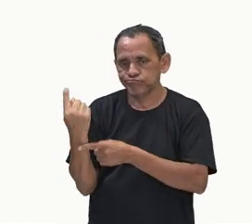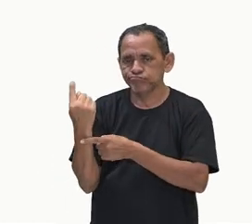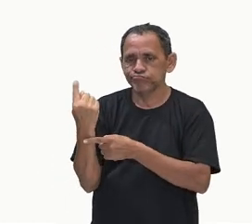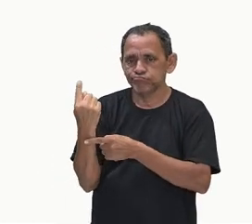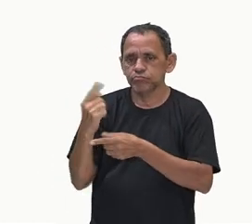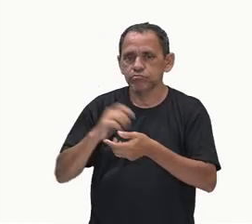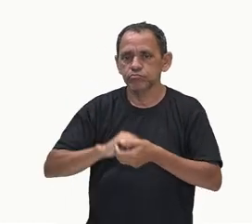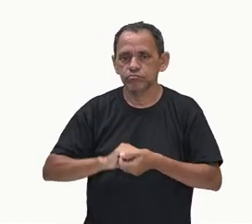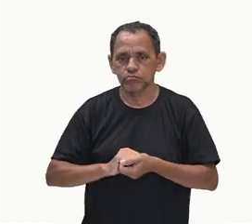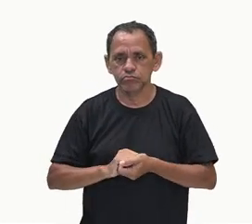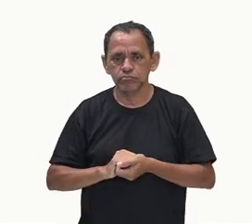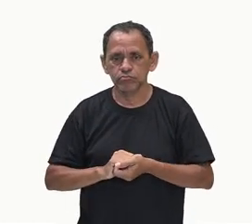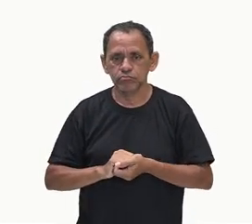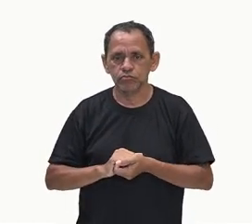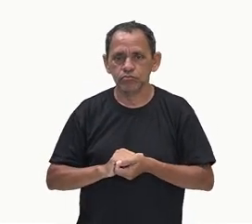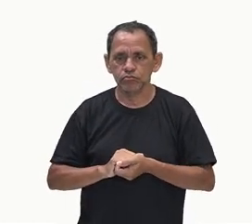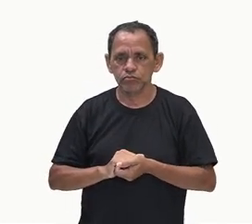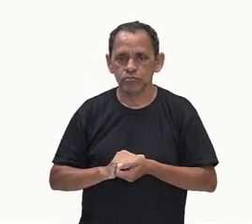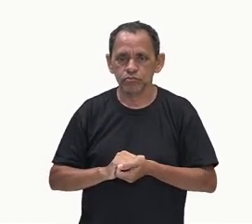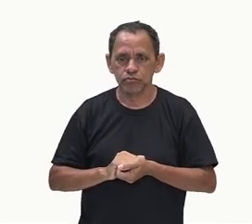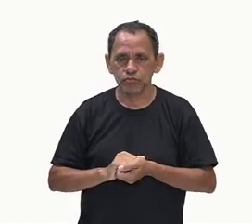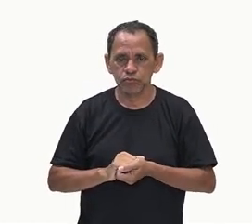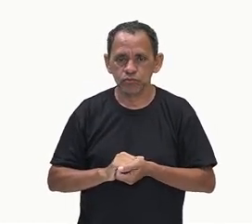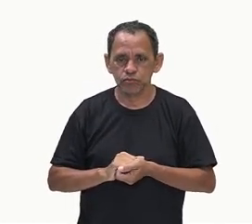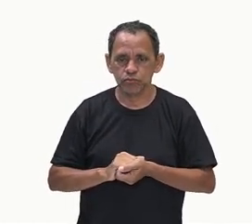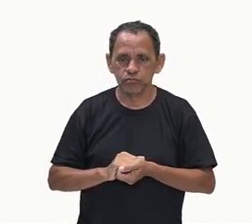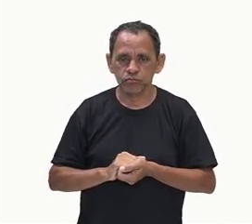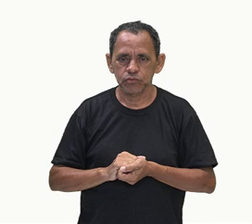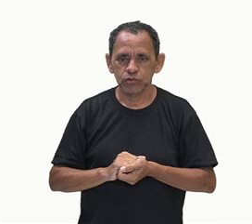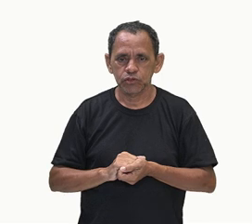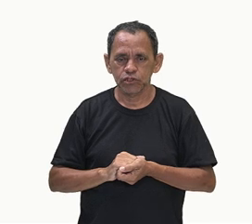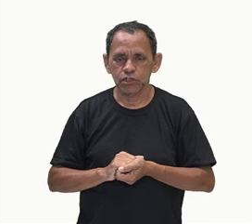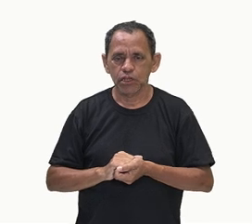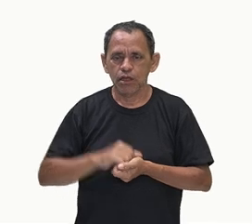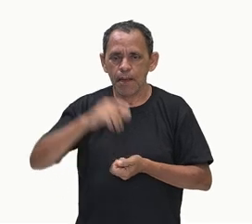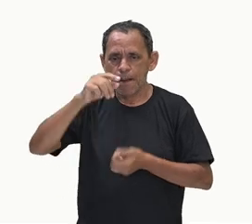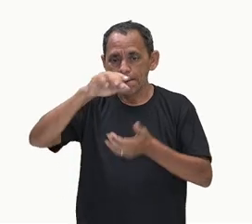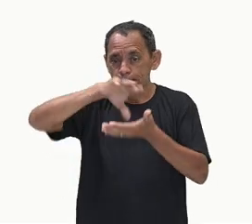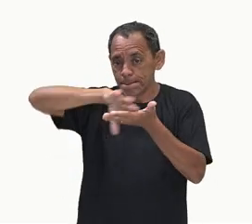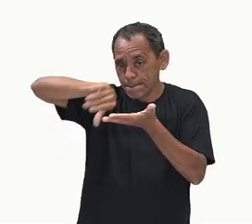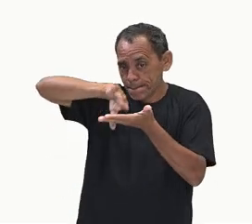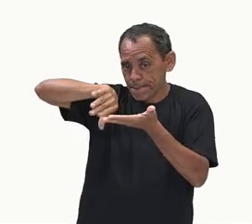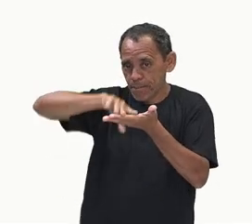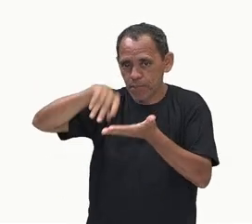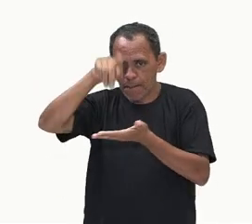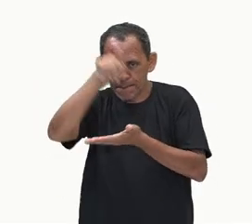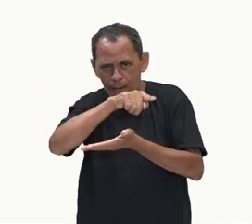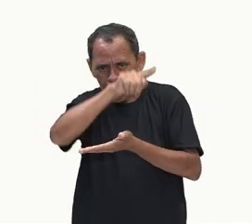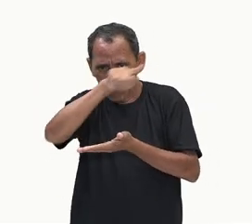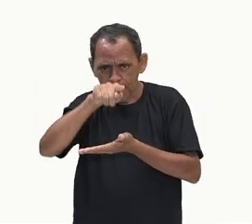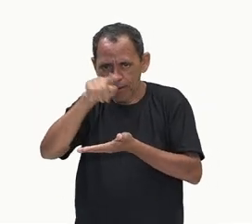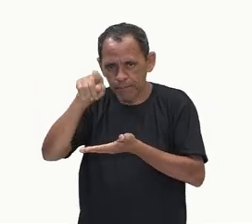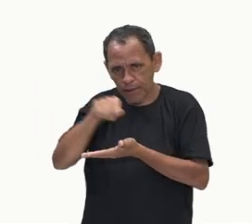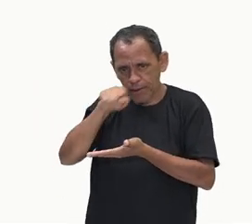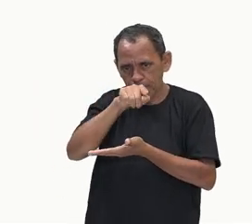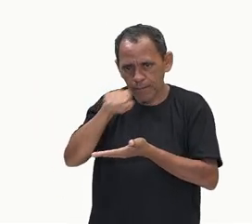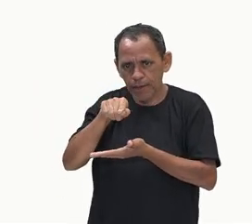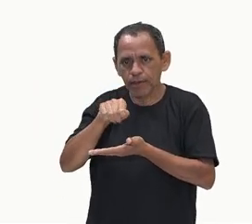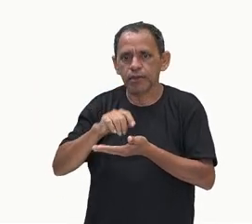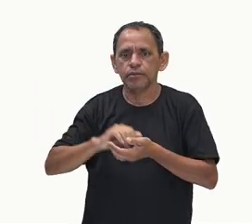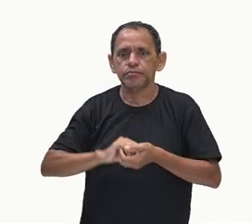aí a gente vai conseguir cancelar 3,61 com 3,61 e a gente encontra o valor de